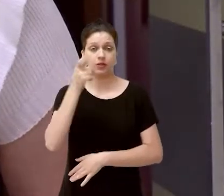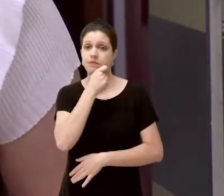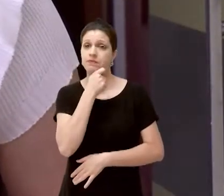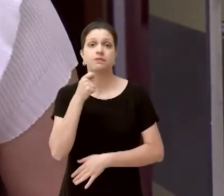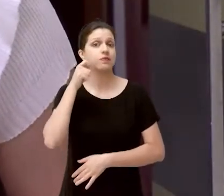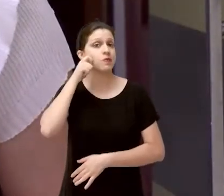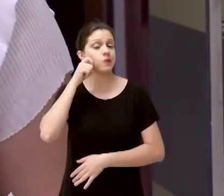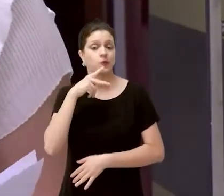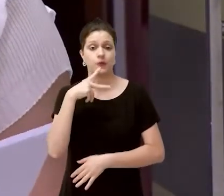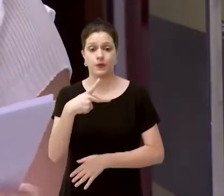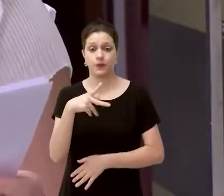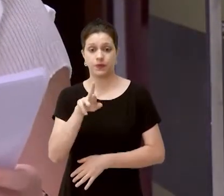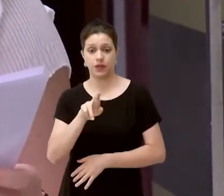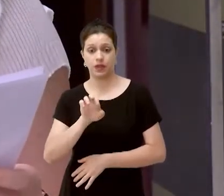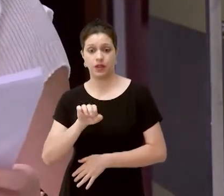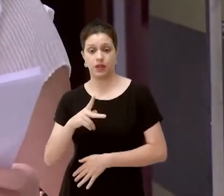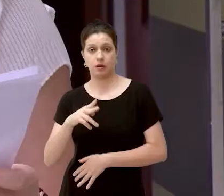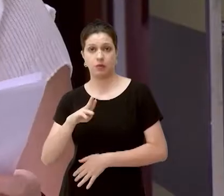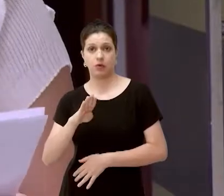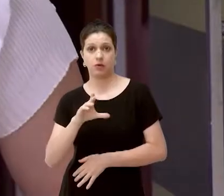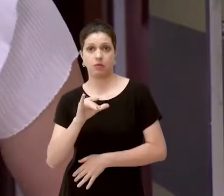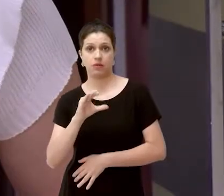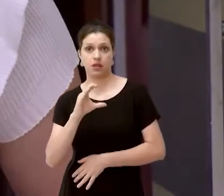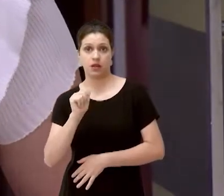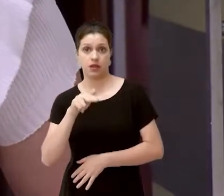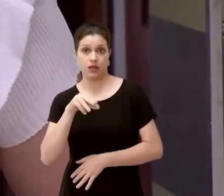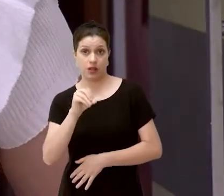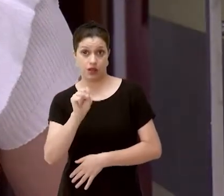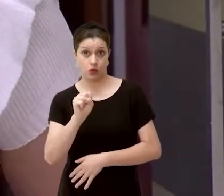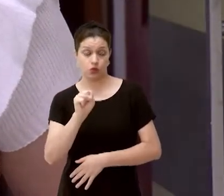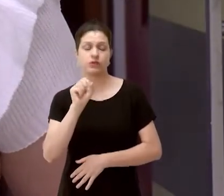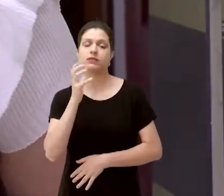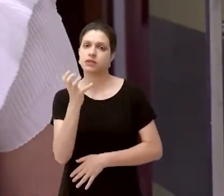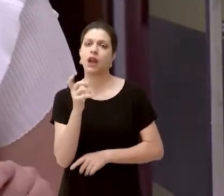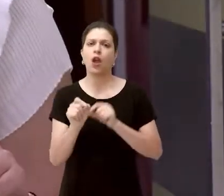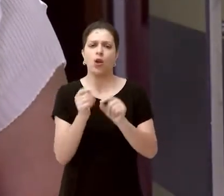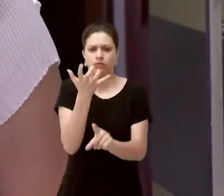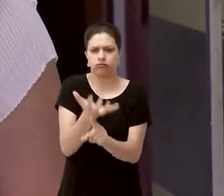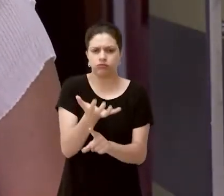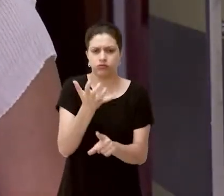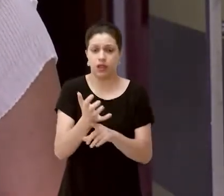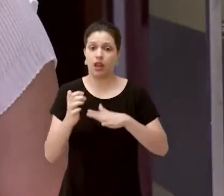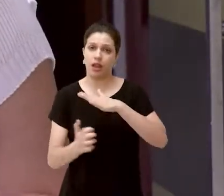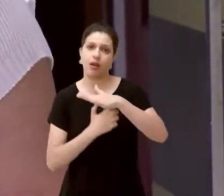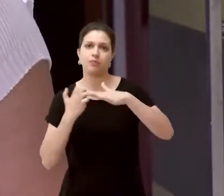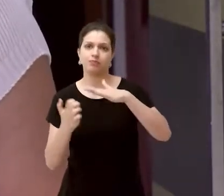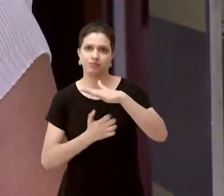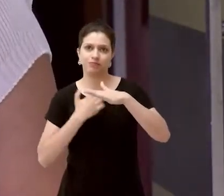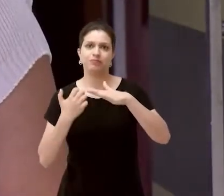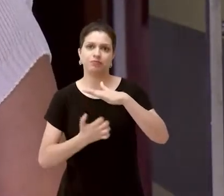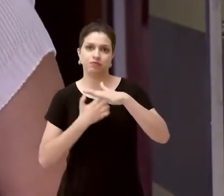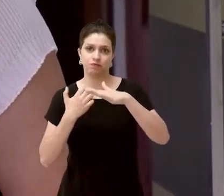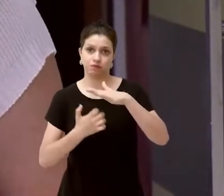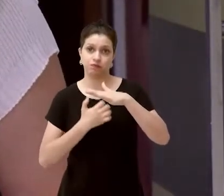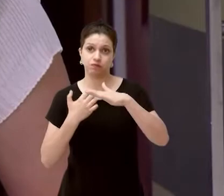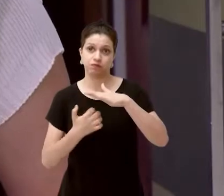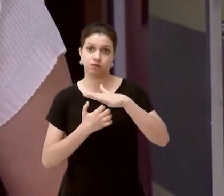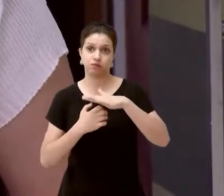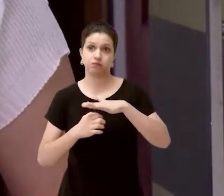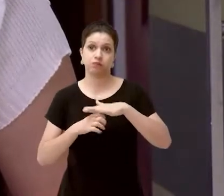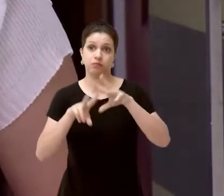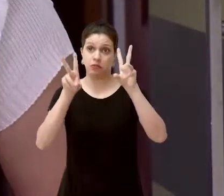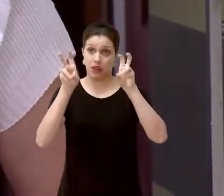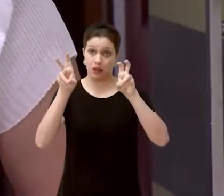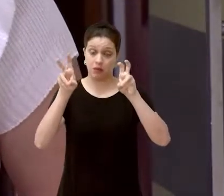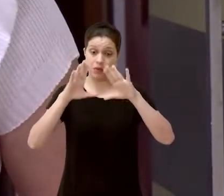deputado Antônio Vaz, do Republicanos, que pretende inserir o empreendedorismo como conteúdo transversal